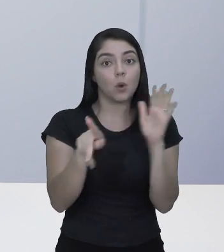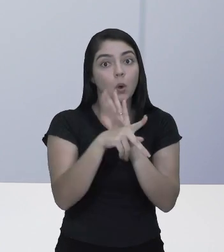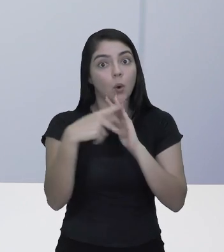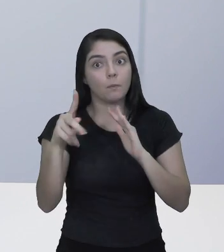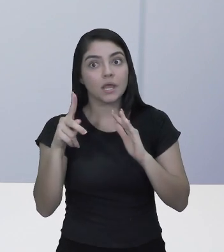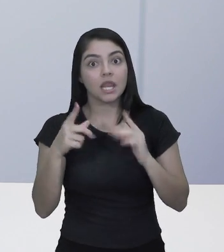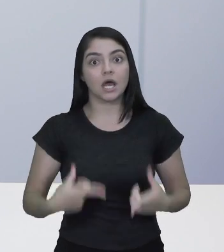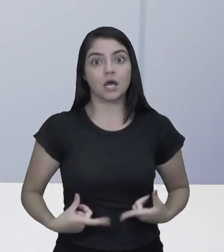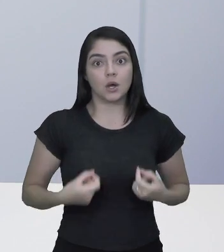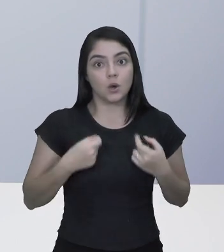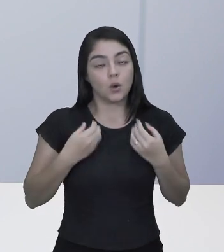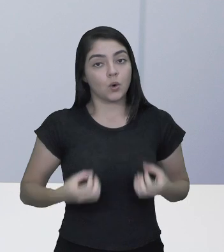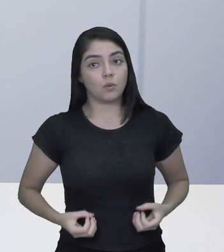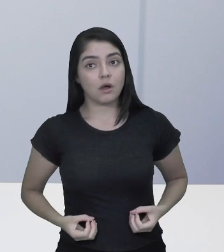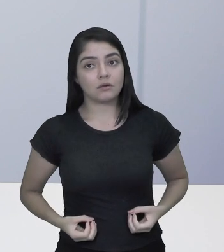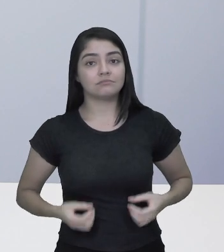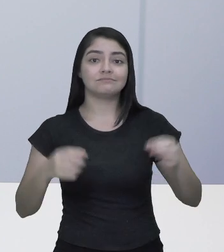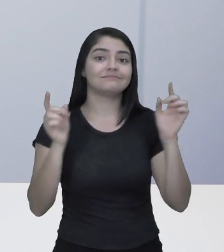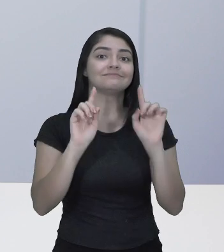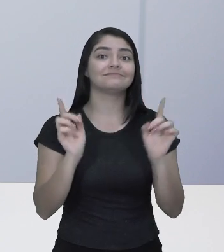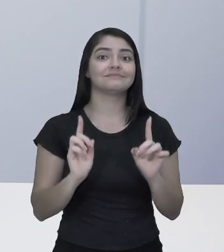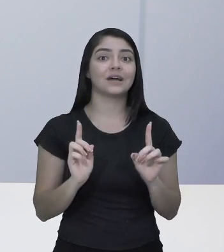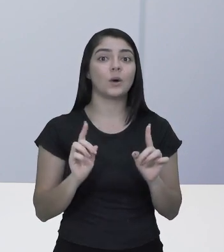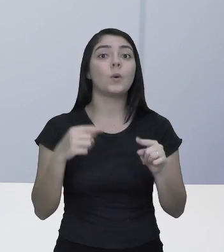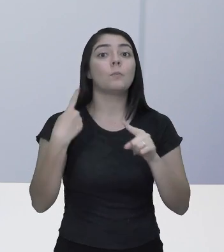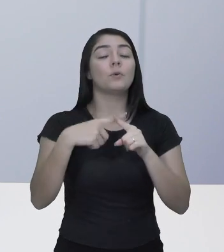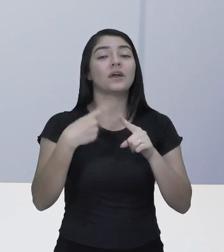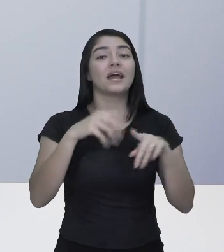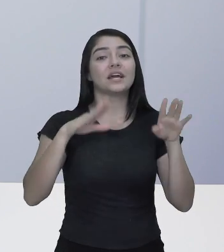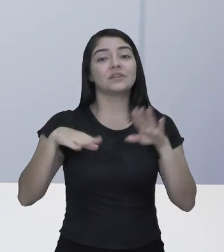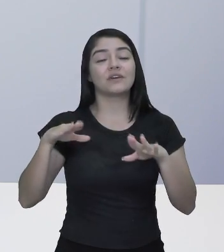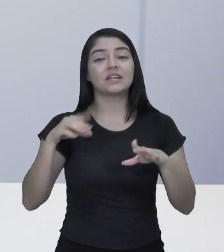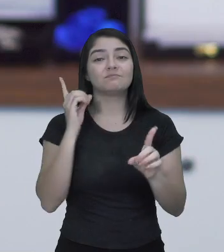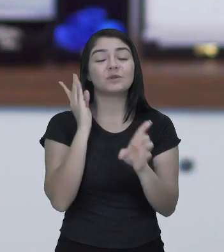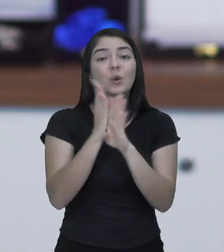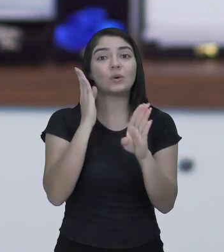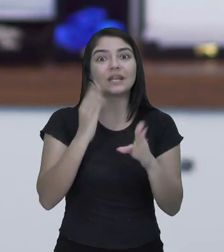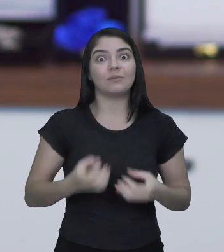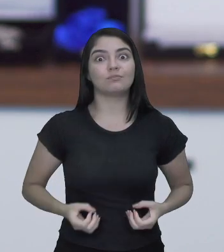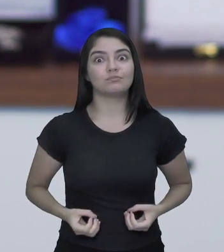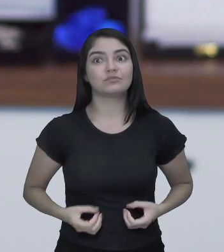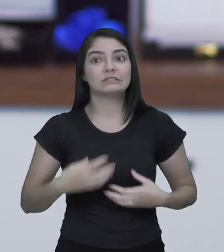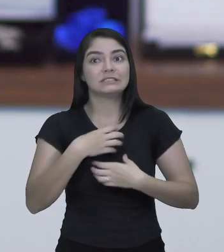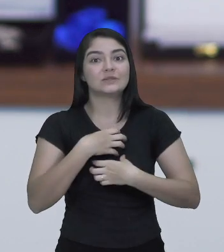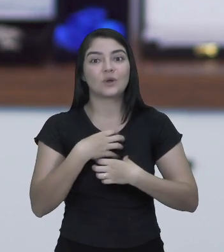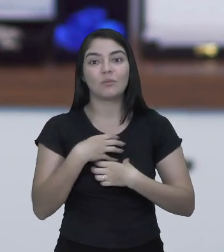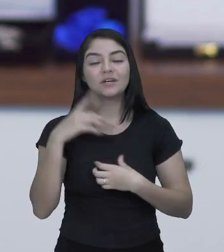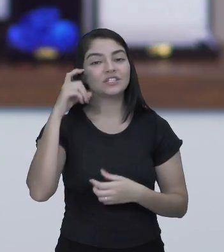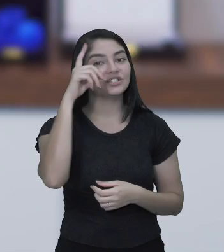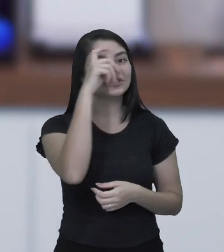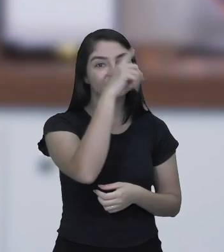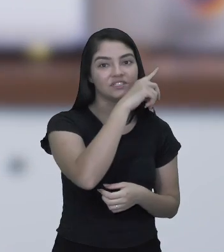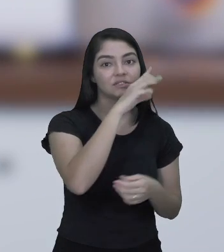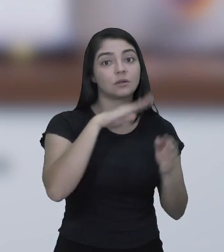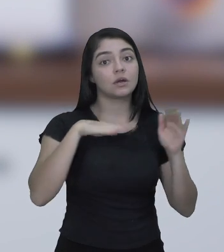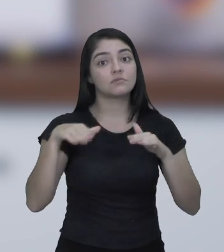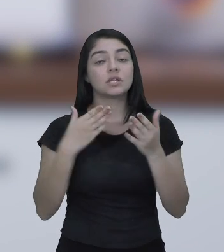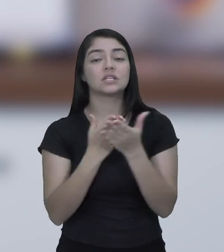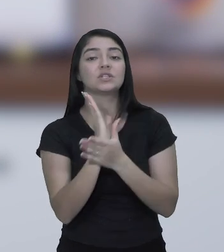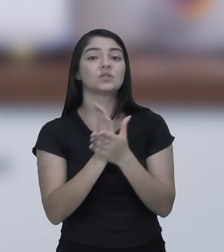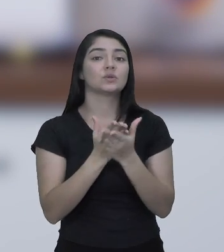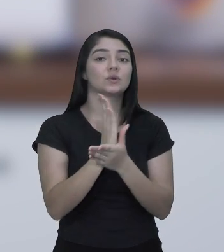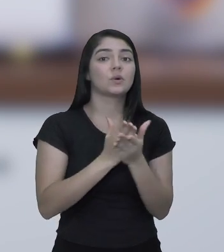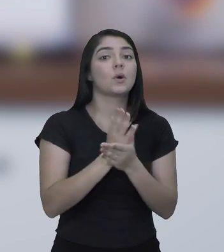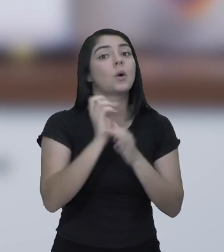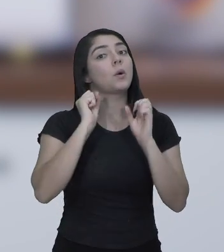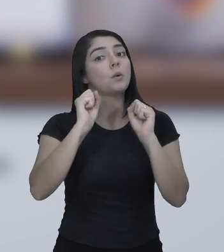ovário. Como o câncer de ovário geralmente é detectado numa fase avançada, sintomas como este de dor, desconforto,